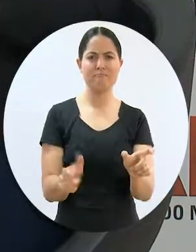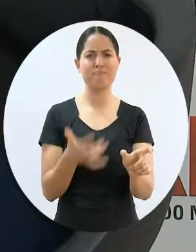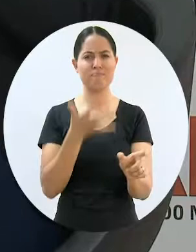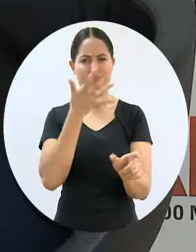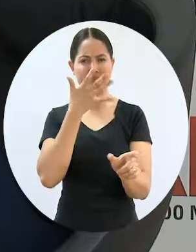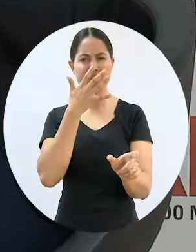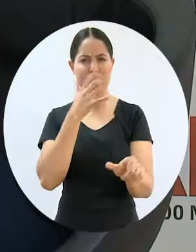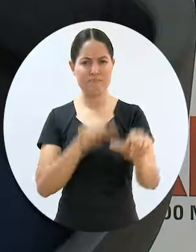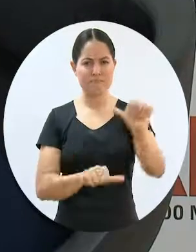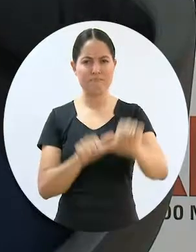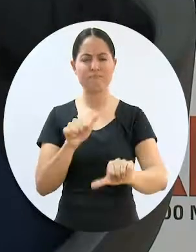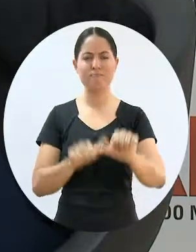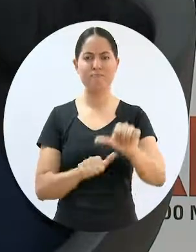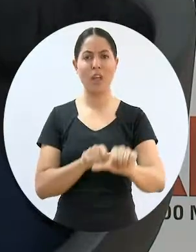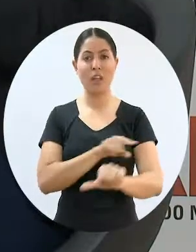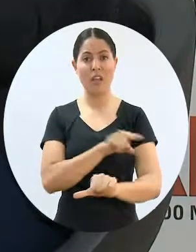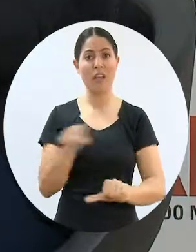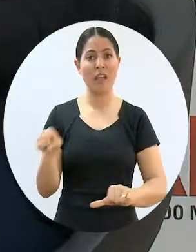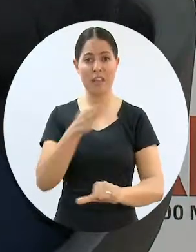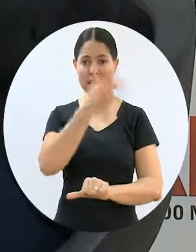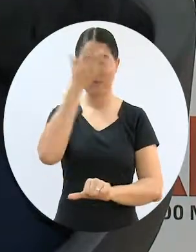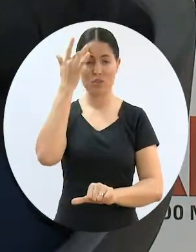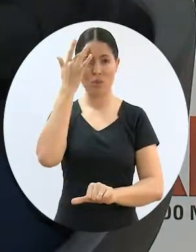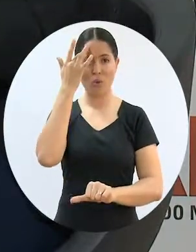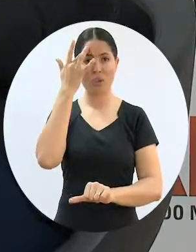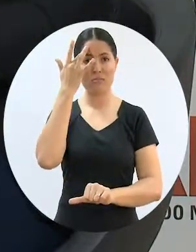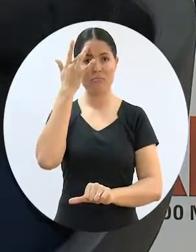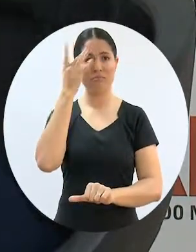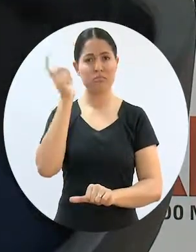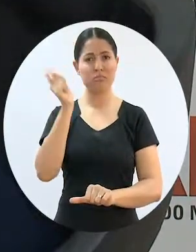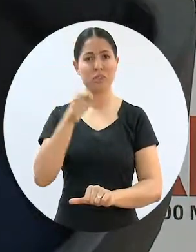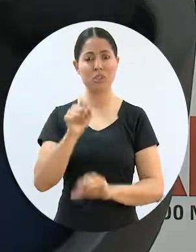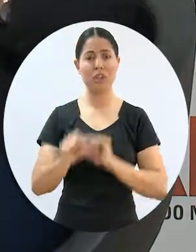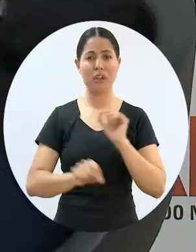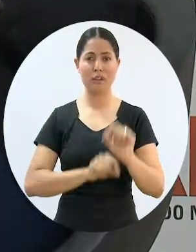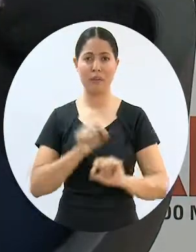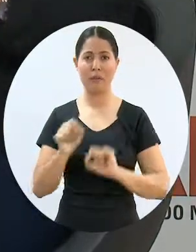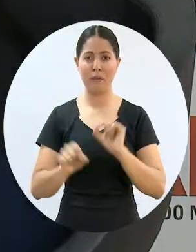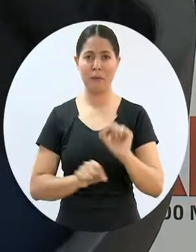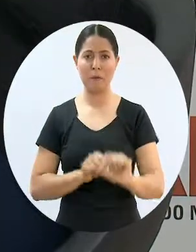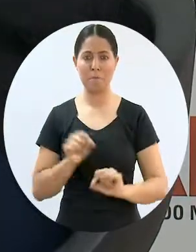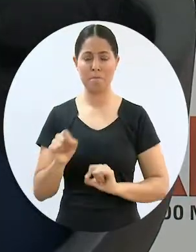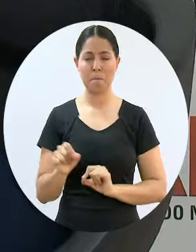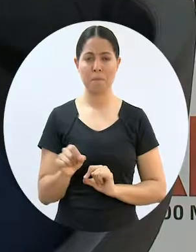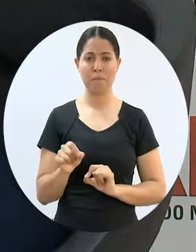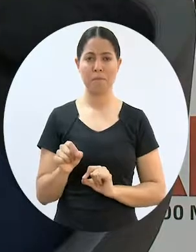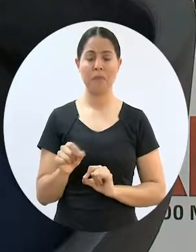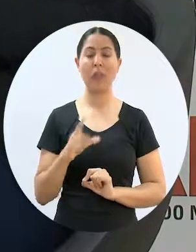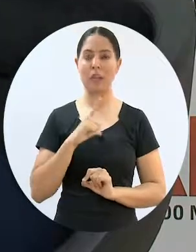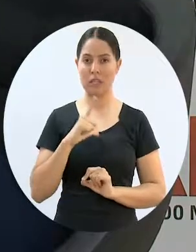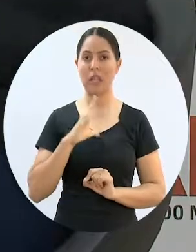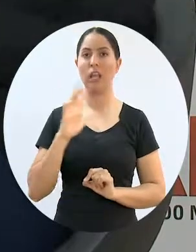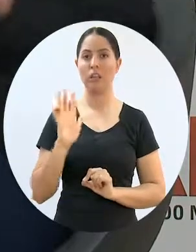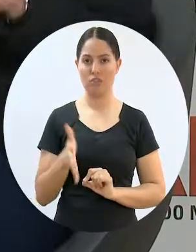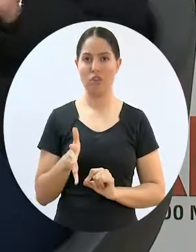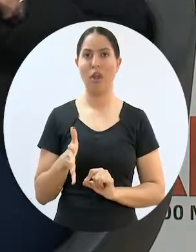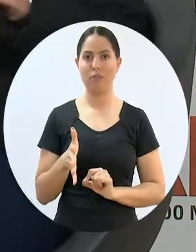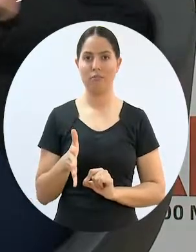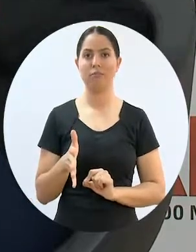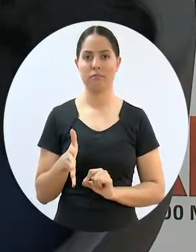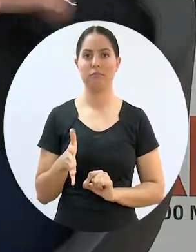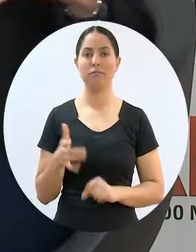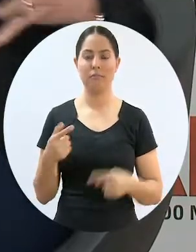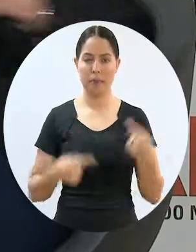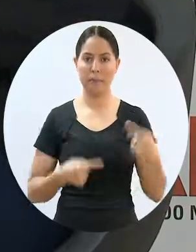essas pessoas tenham a oportunidade de serem escutadas pelas autoridades. Então, essas audiências públicas que estão